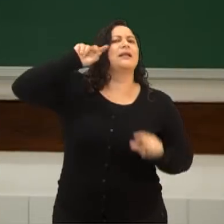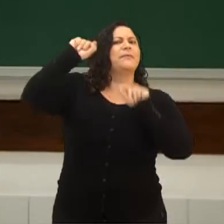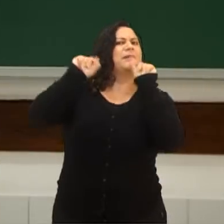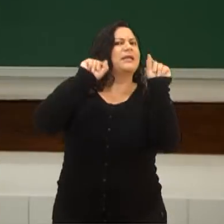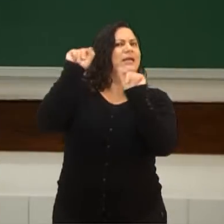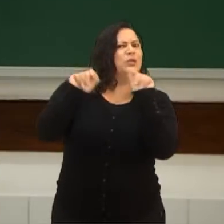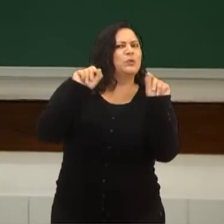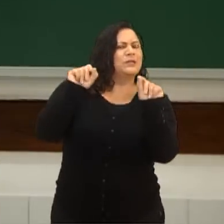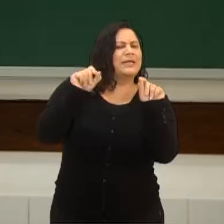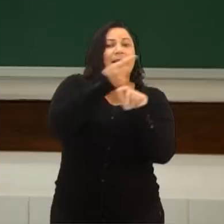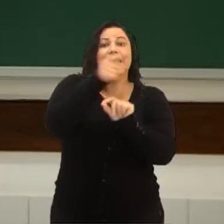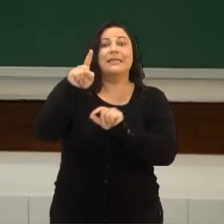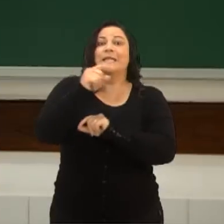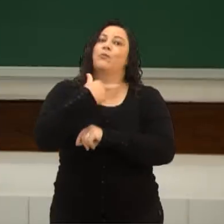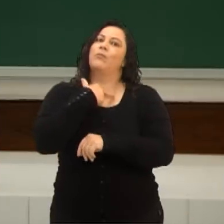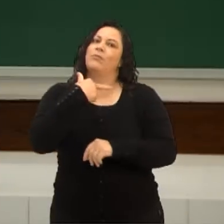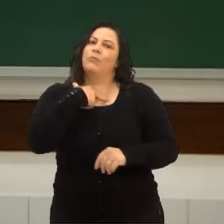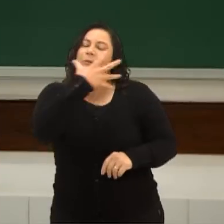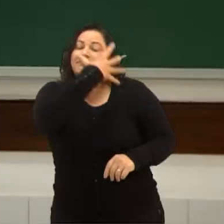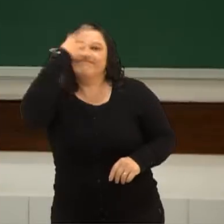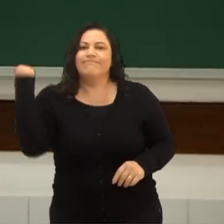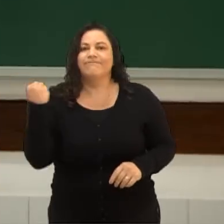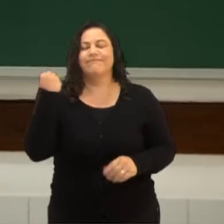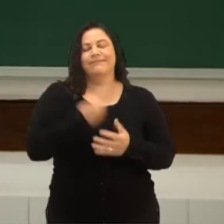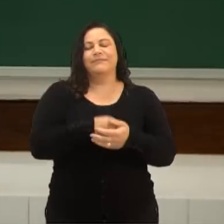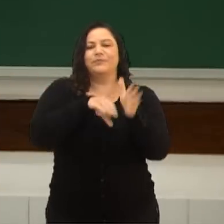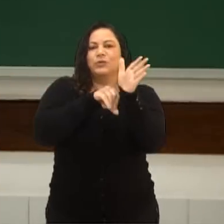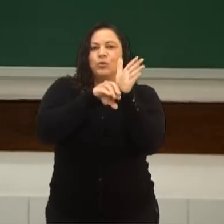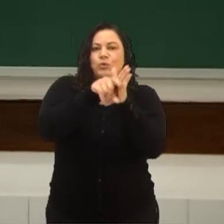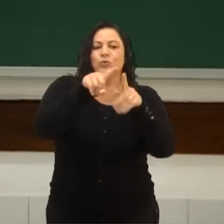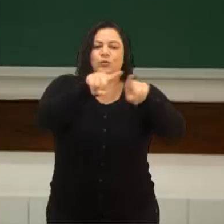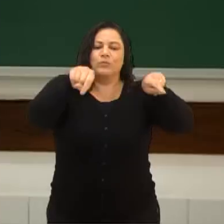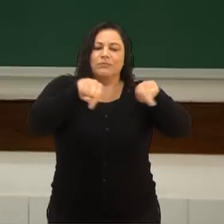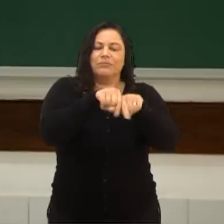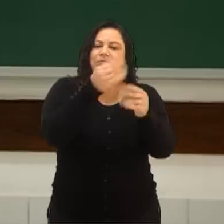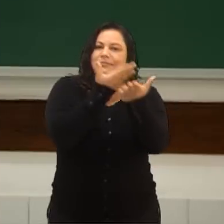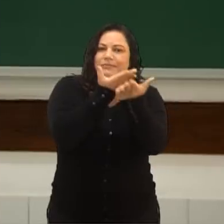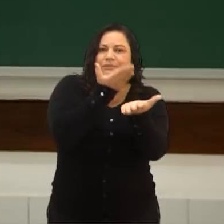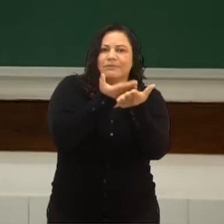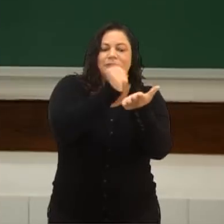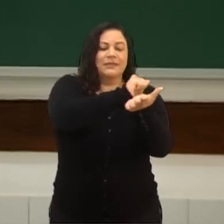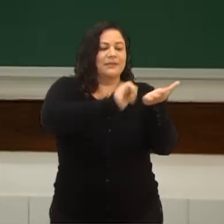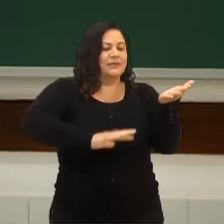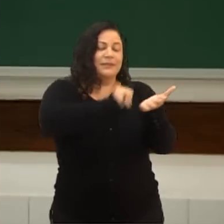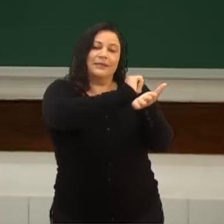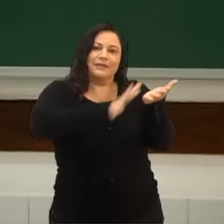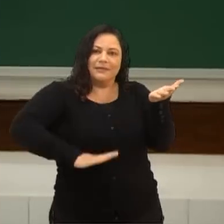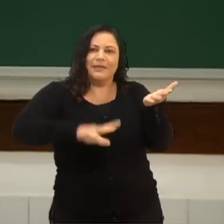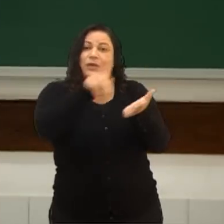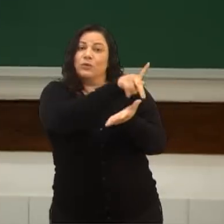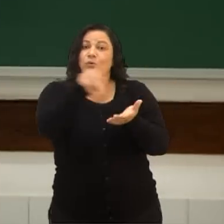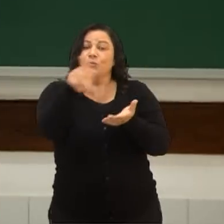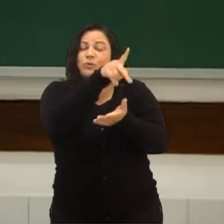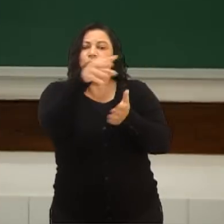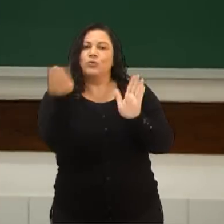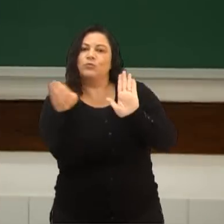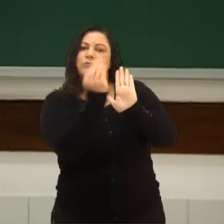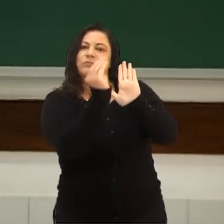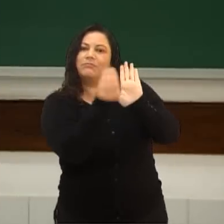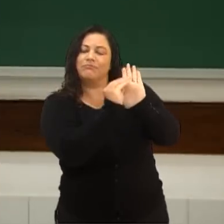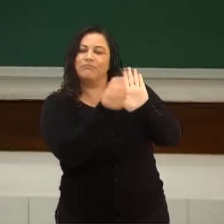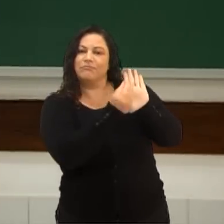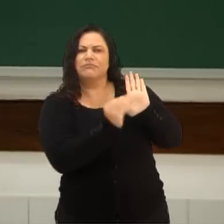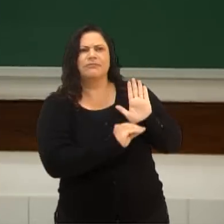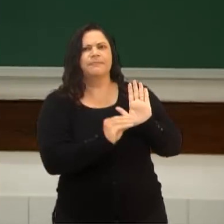daquele lembrete. Entrem lá no Google Classroom que vocês vão ter o quê? As atividades que os professores postam. Ah, professor, não tenho acesso